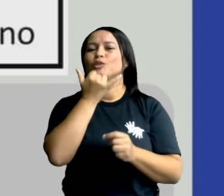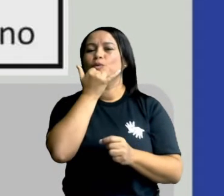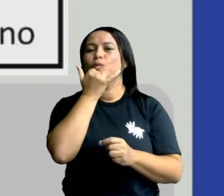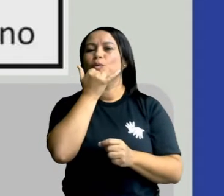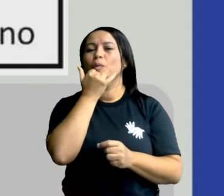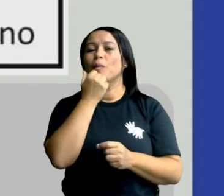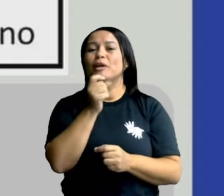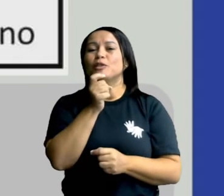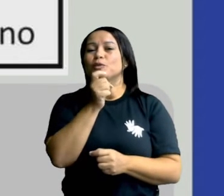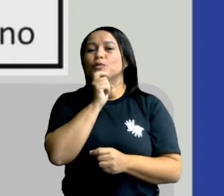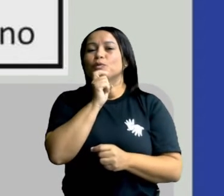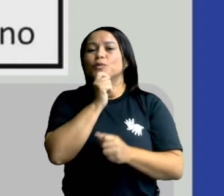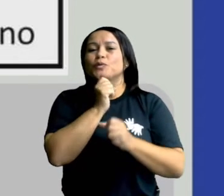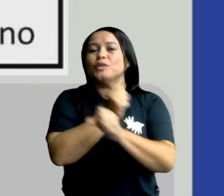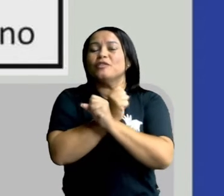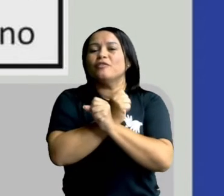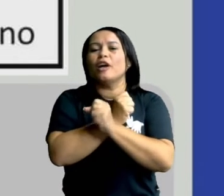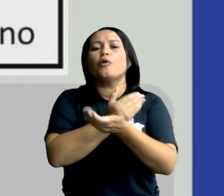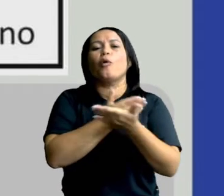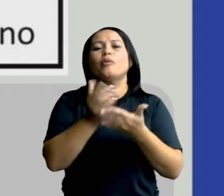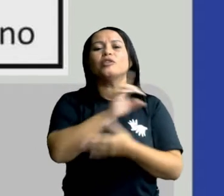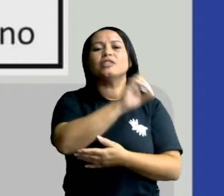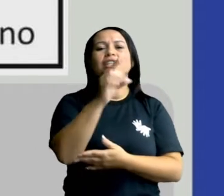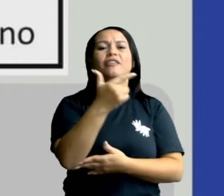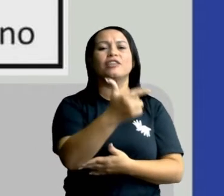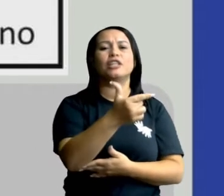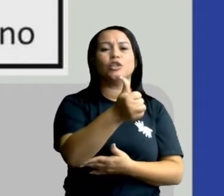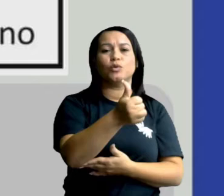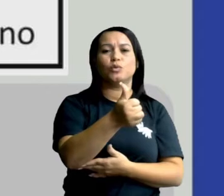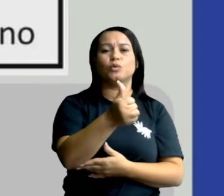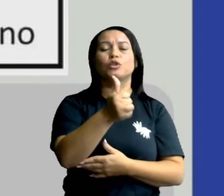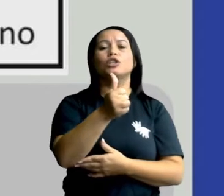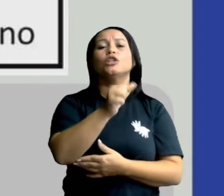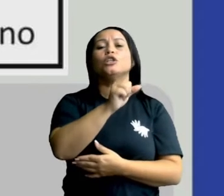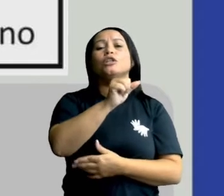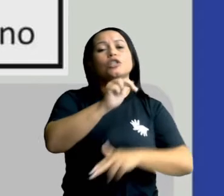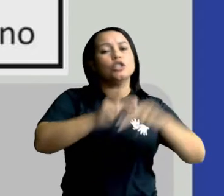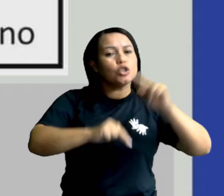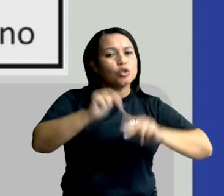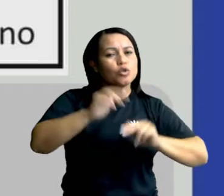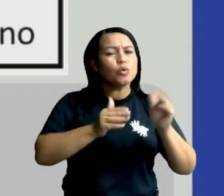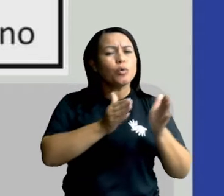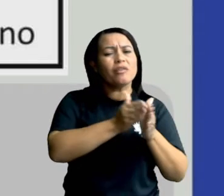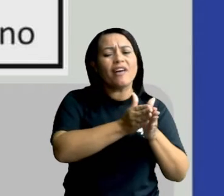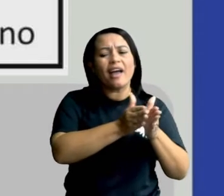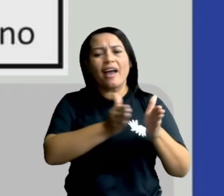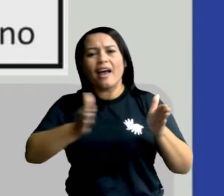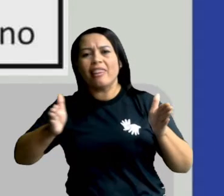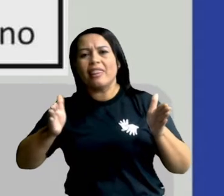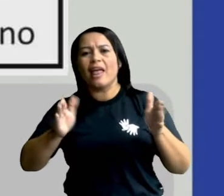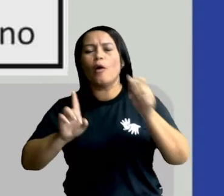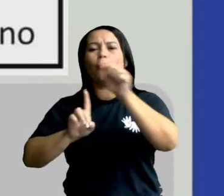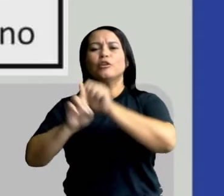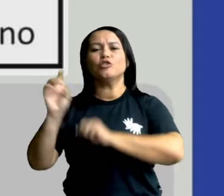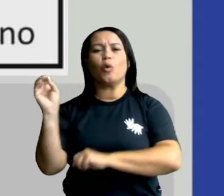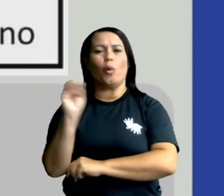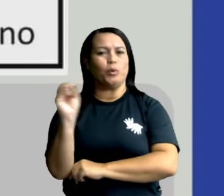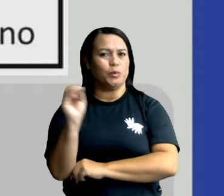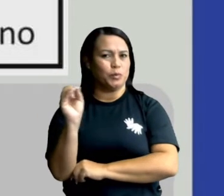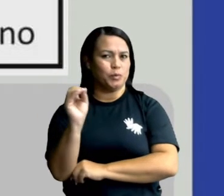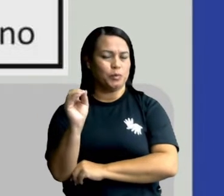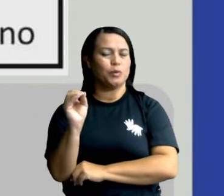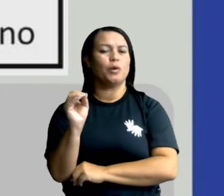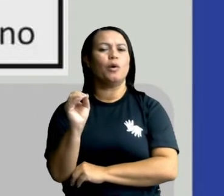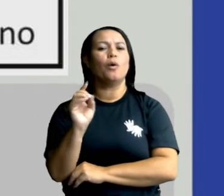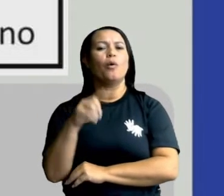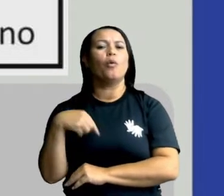A gente está no inverno que começou no dia 21 de junho e se estende até o mês de outubro, ok? Quando a